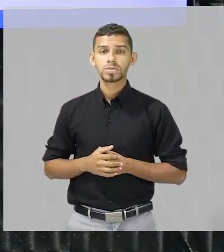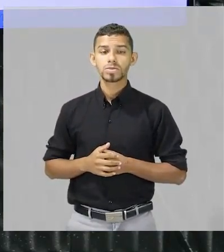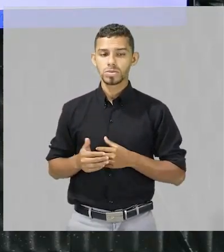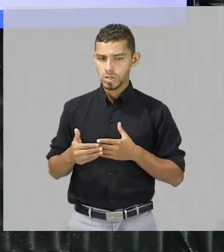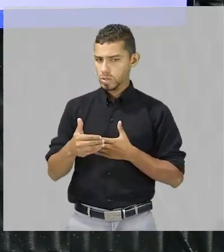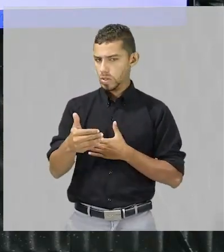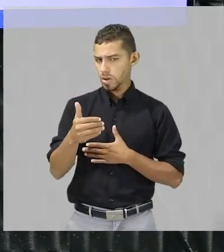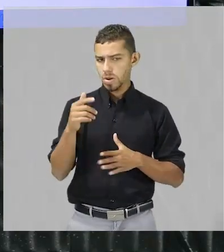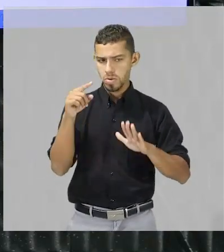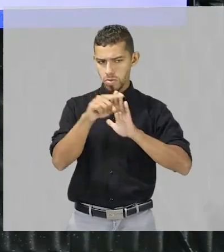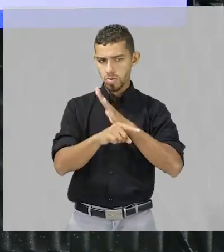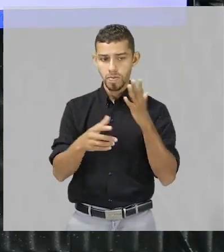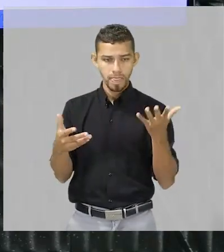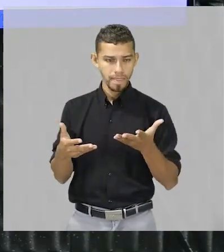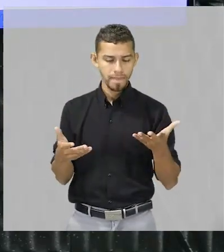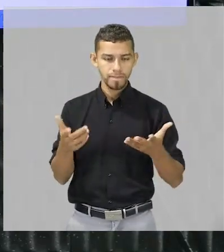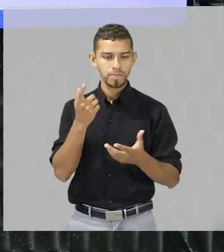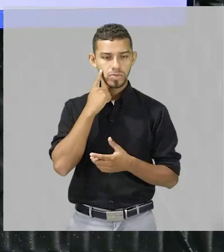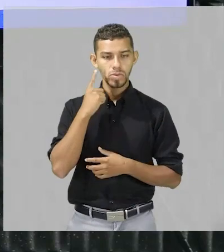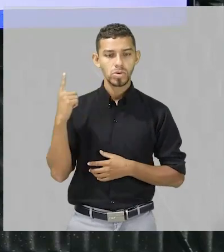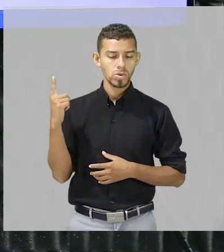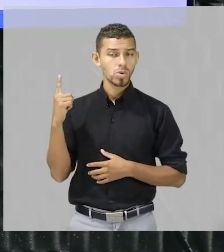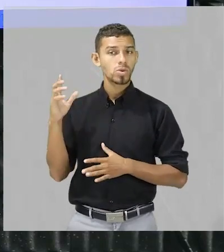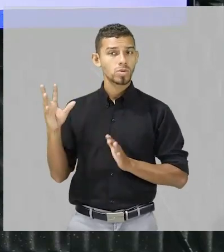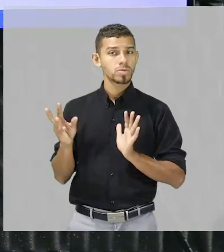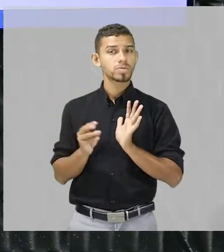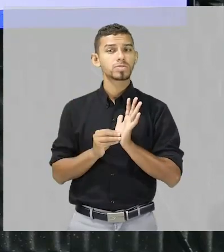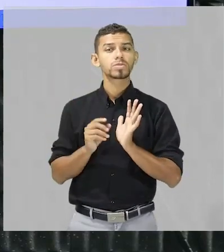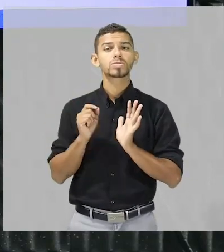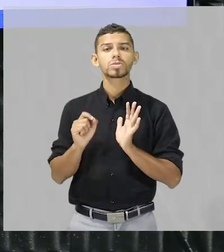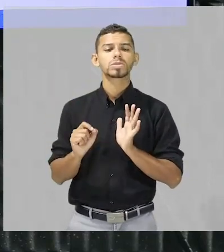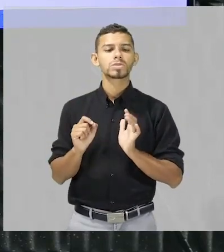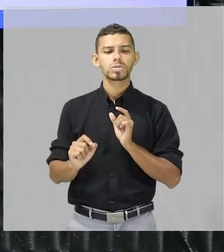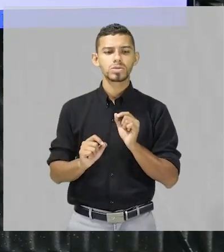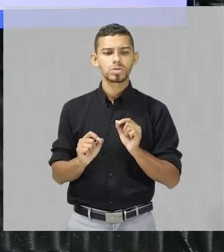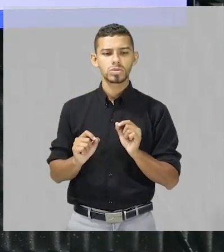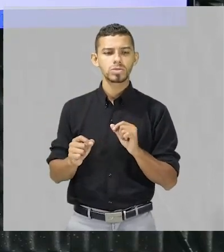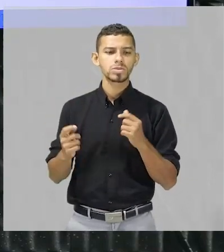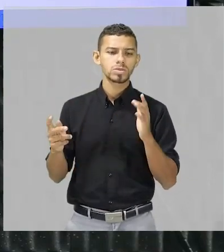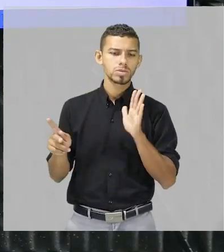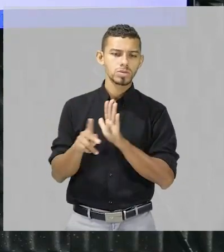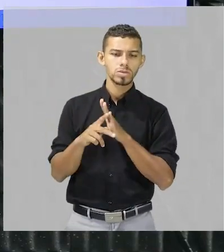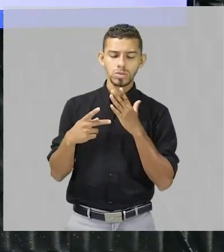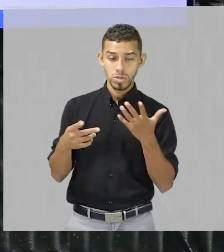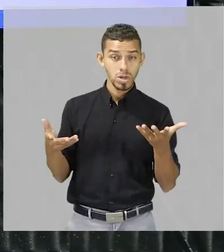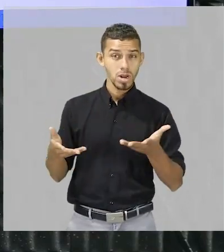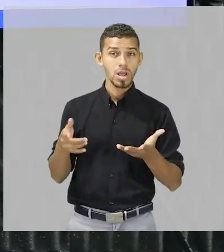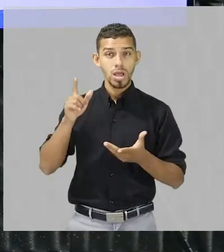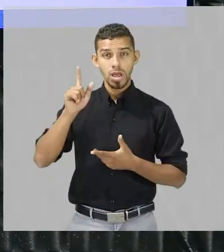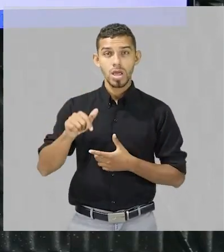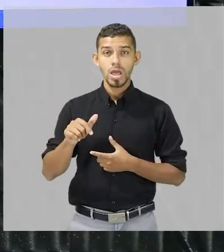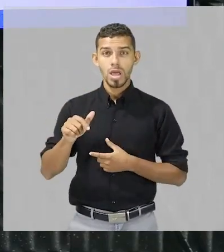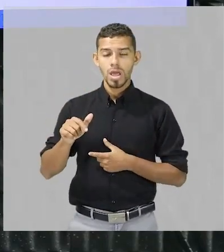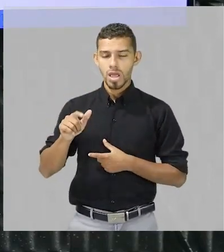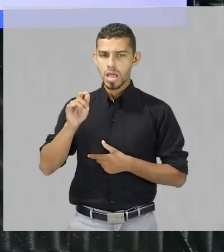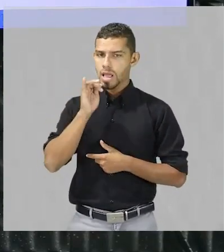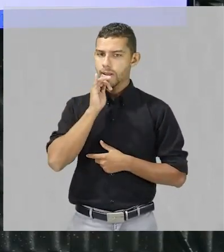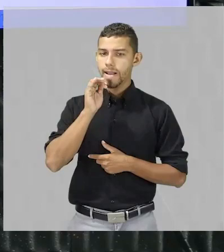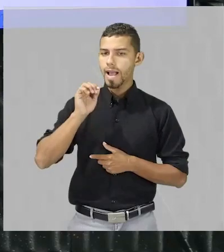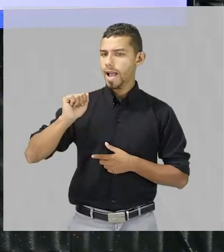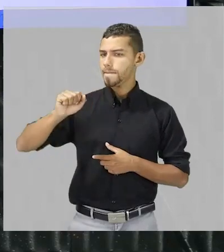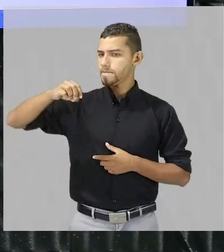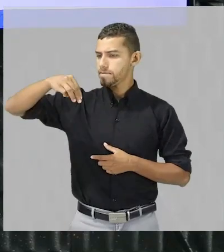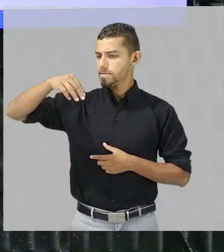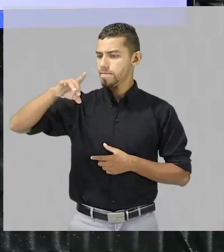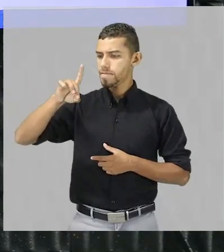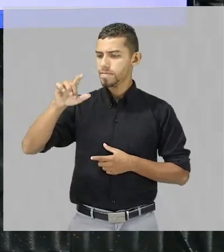Continuando a questão, ó, o composto que, em condições apropriadas, dá origem a essa